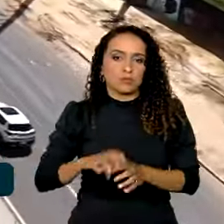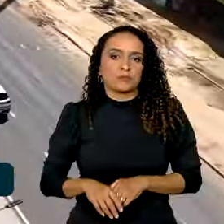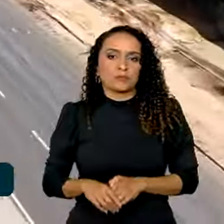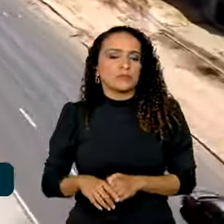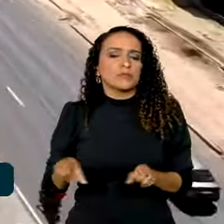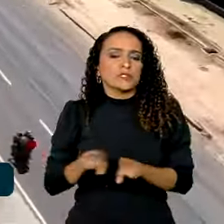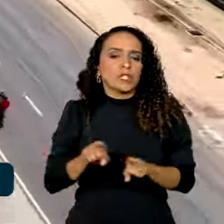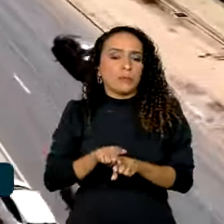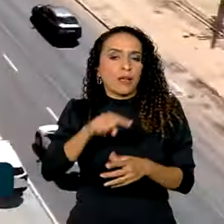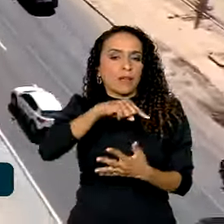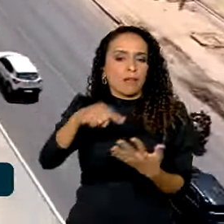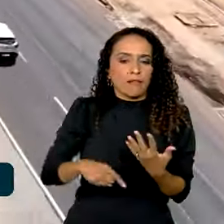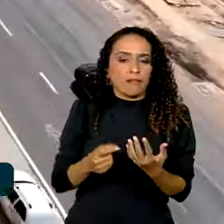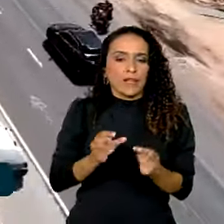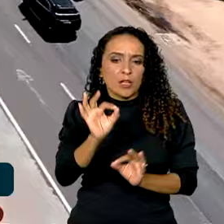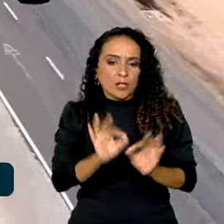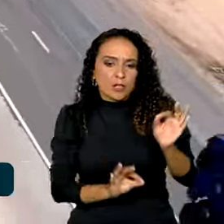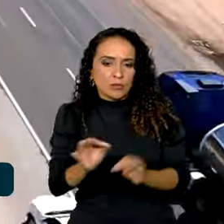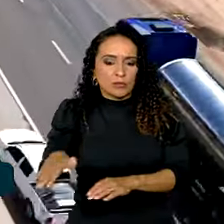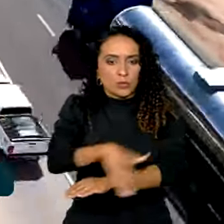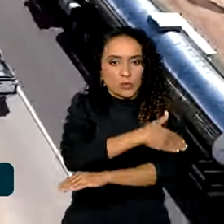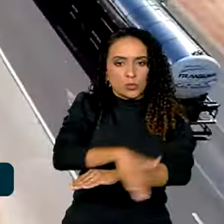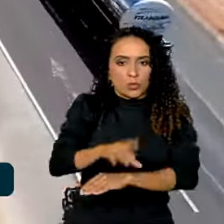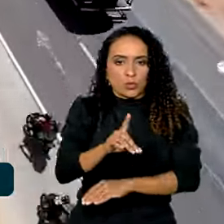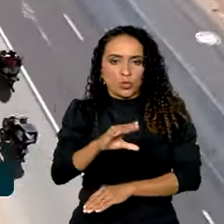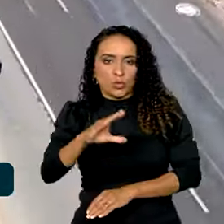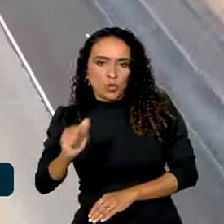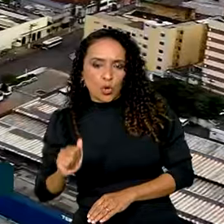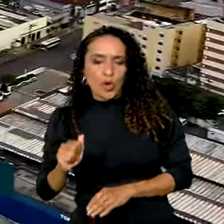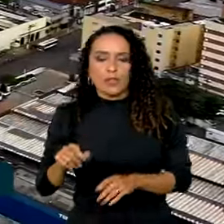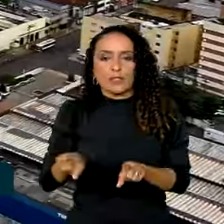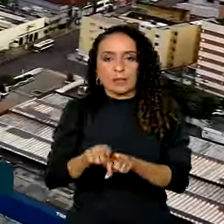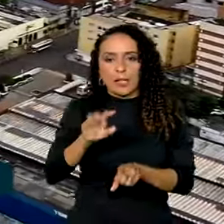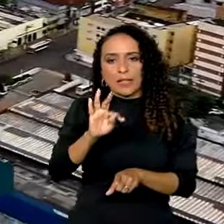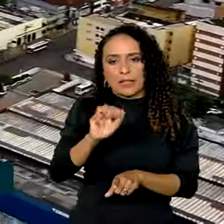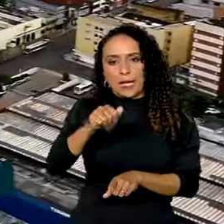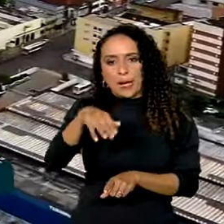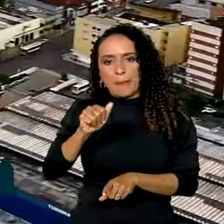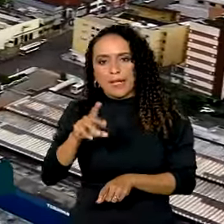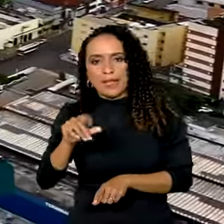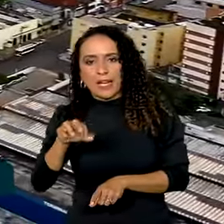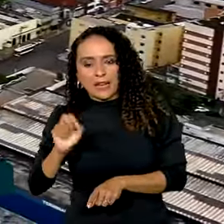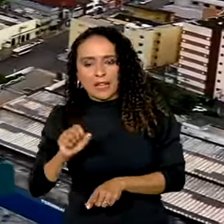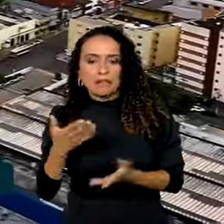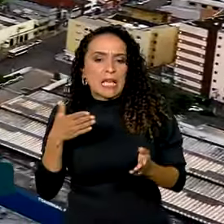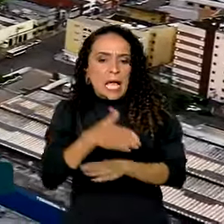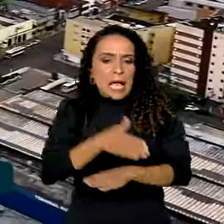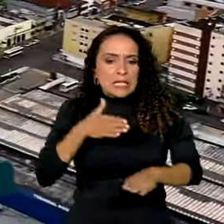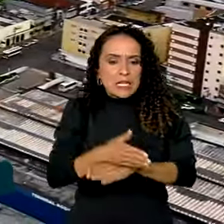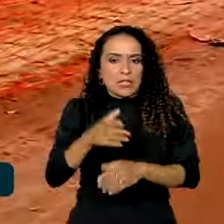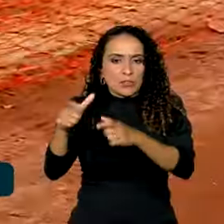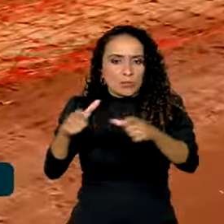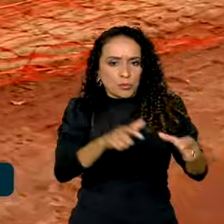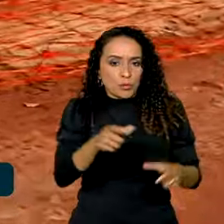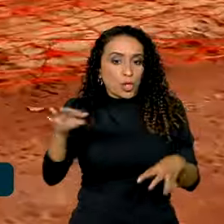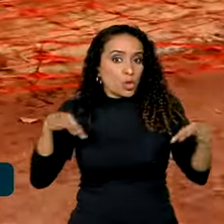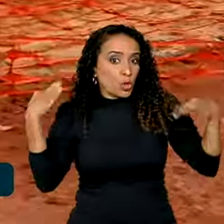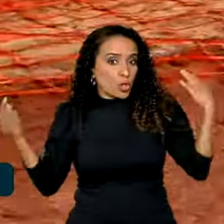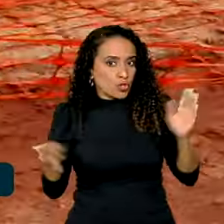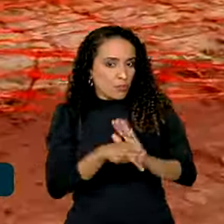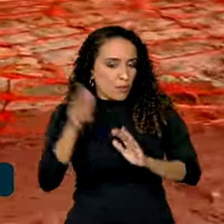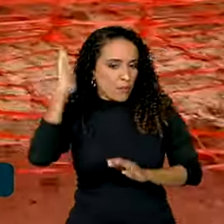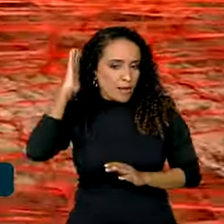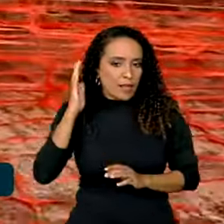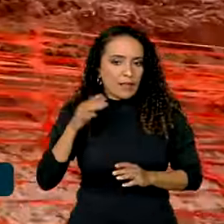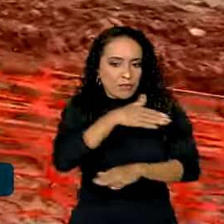Entre elas está a revitalização das avenidas Doca e Tamandaré, que dão acesso a pontos turísticos de Belém. As vias vão